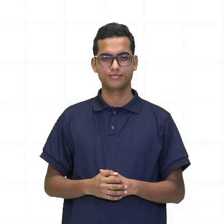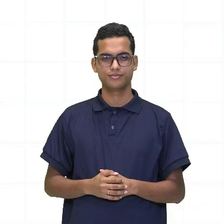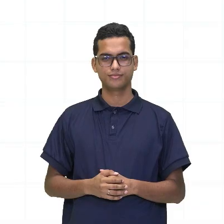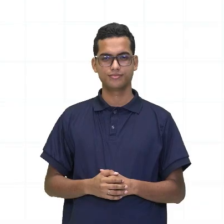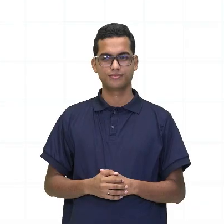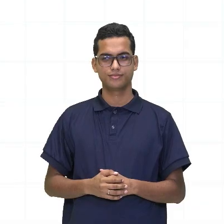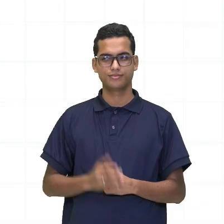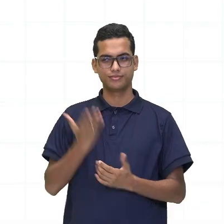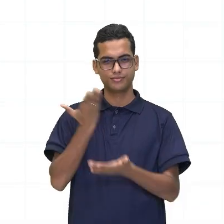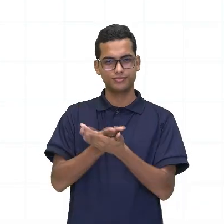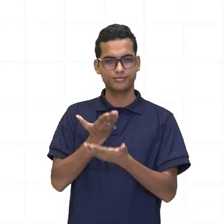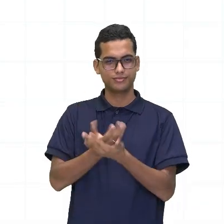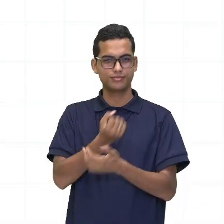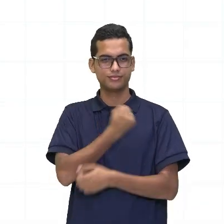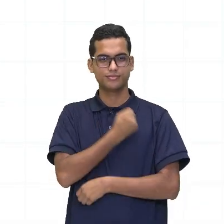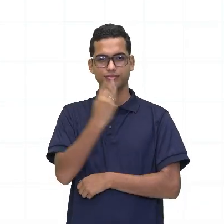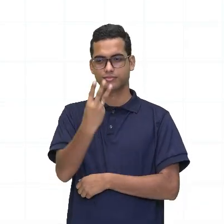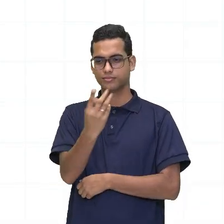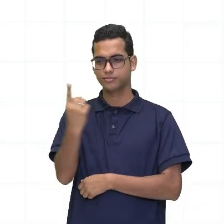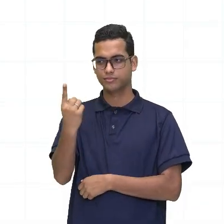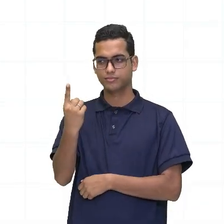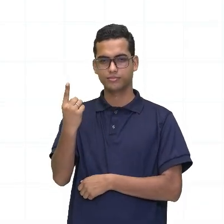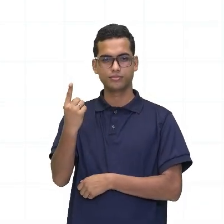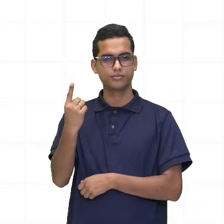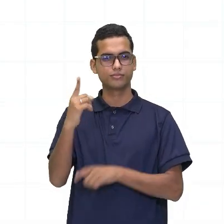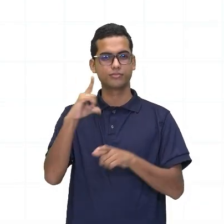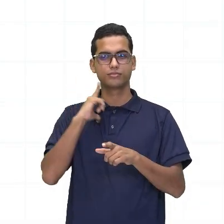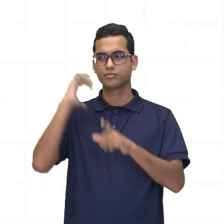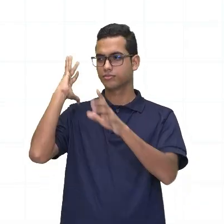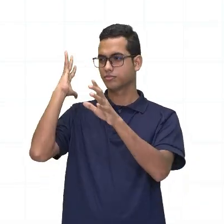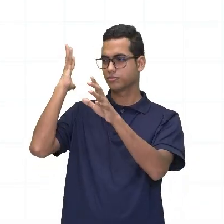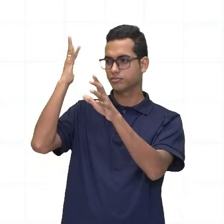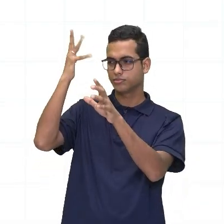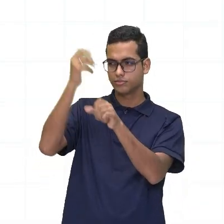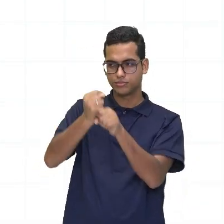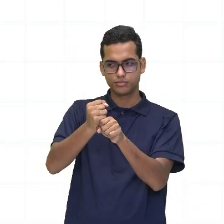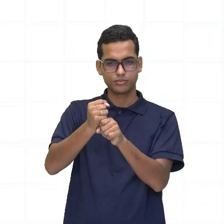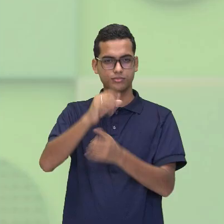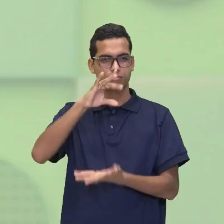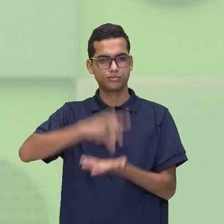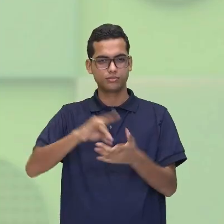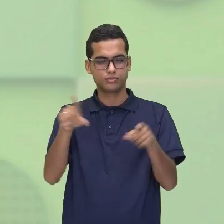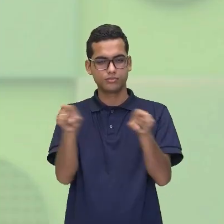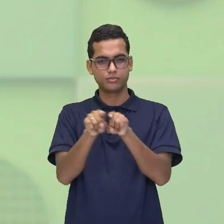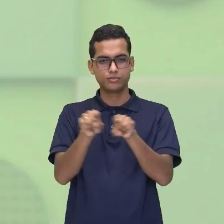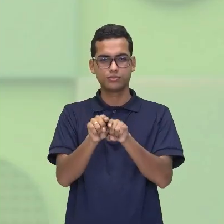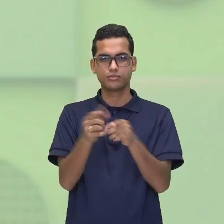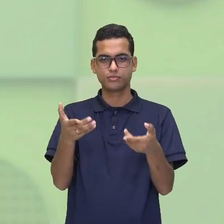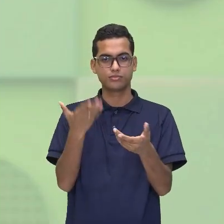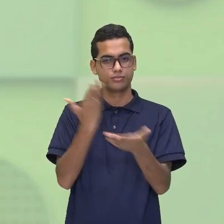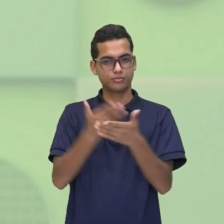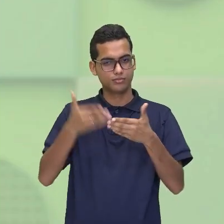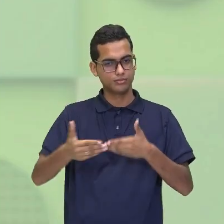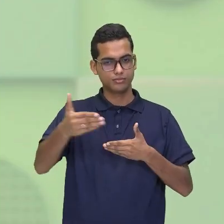Na nossa aula de número 31 teremos revisão. Então vamos à